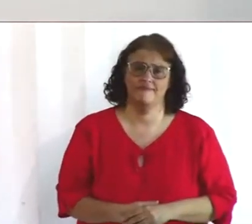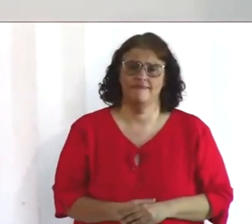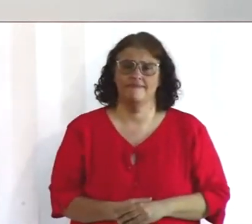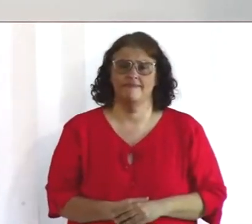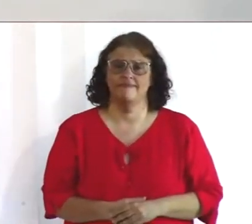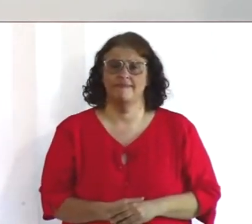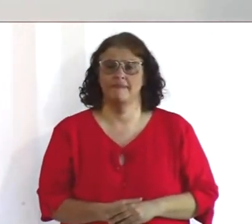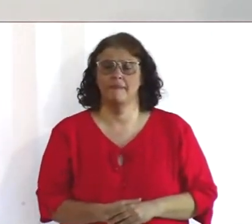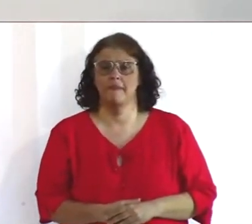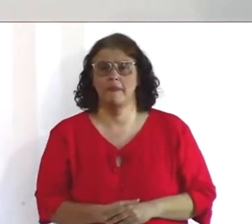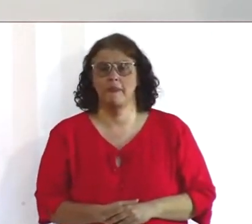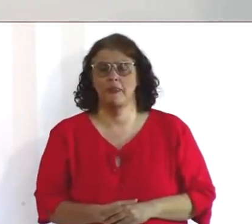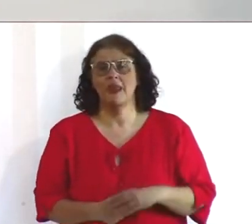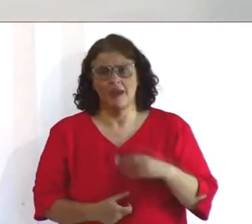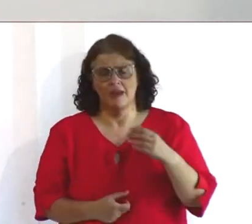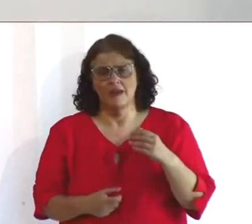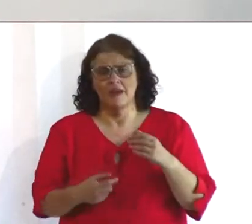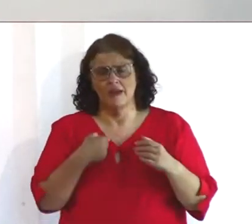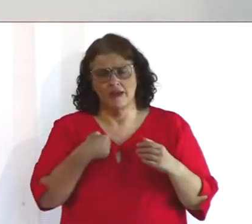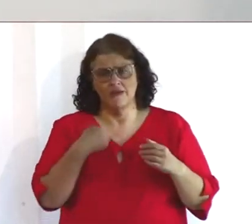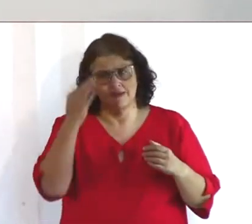Eu espero que não seja você.